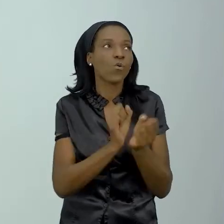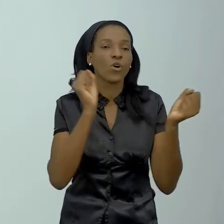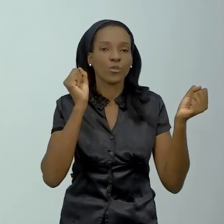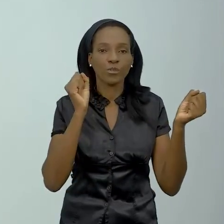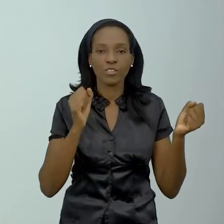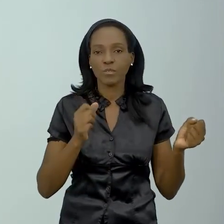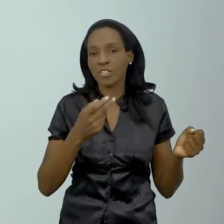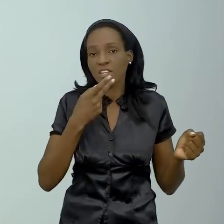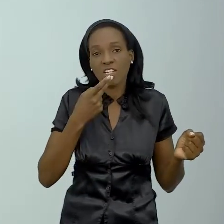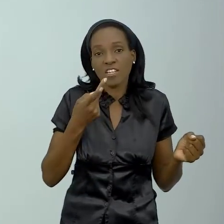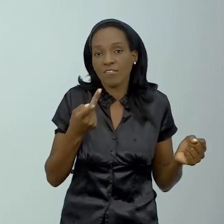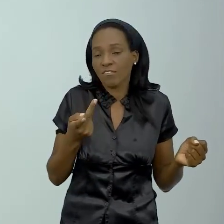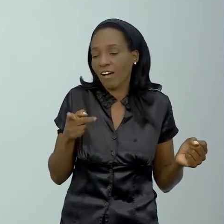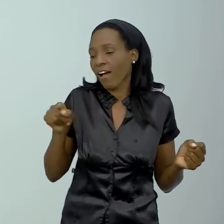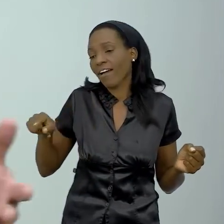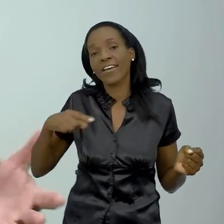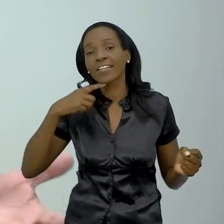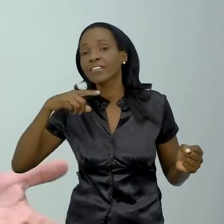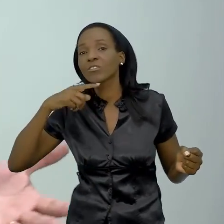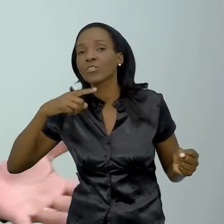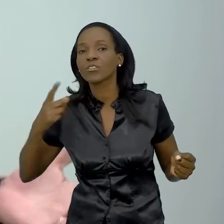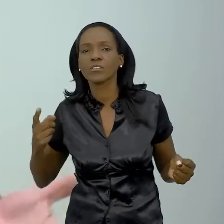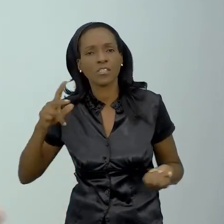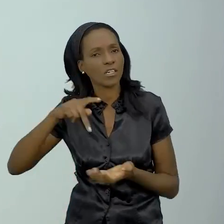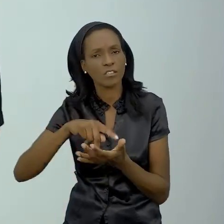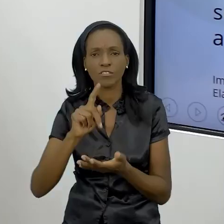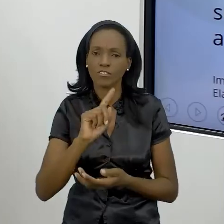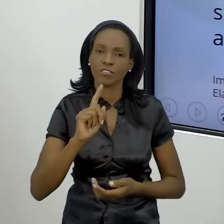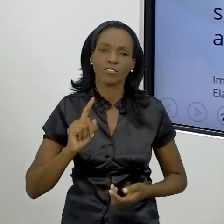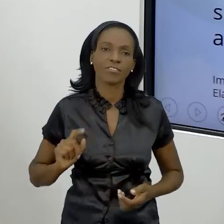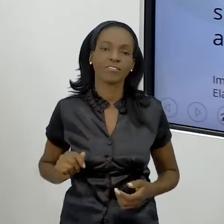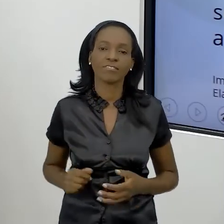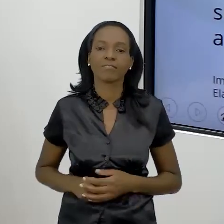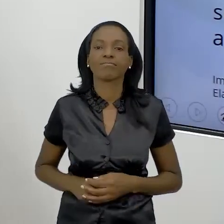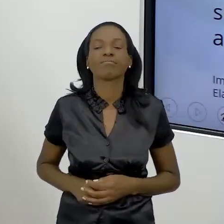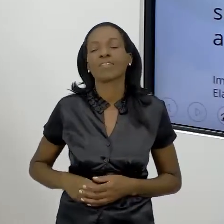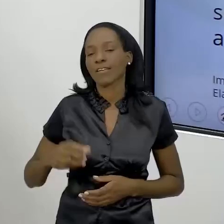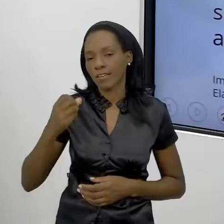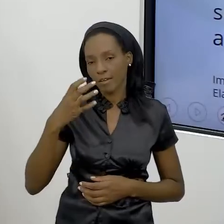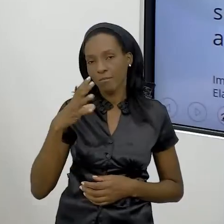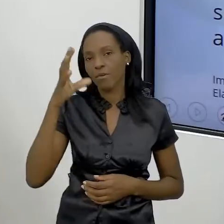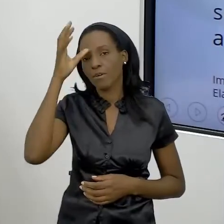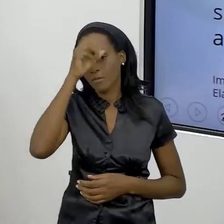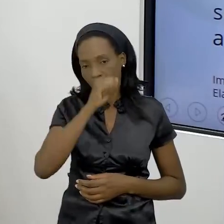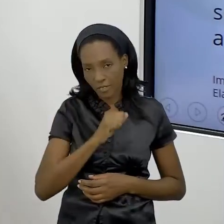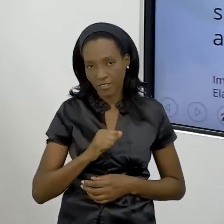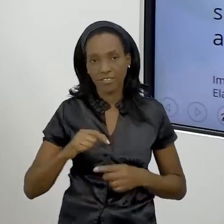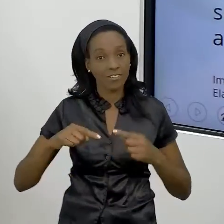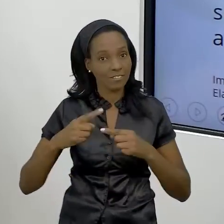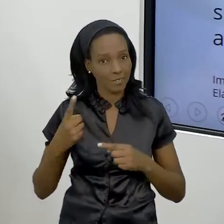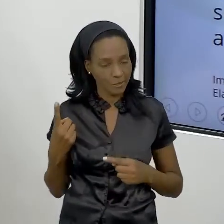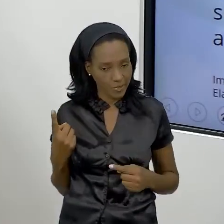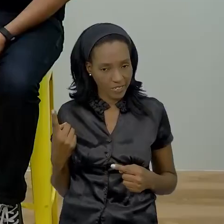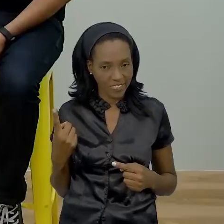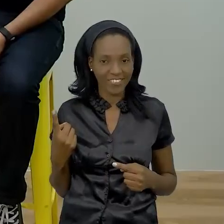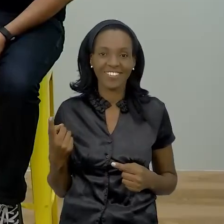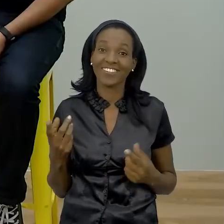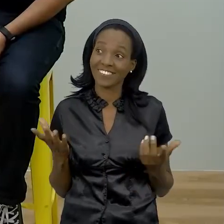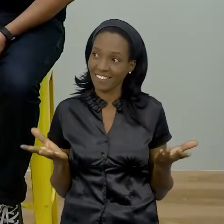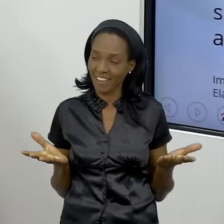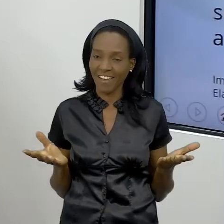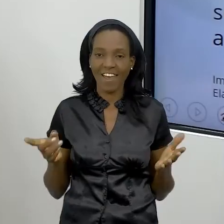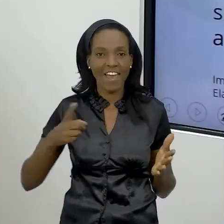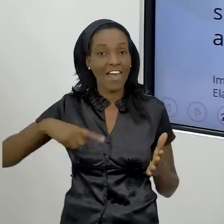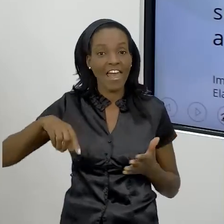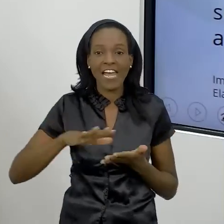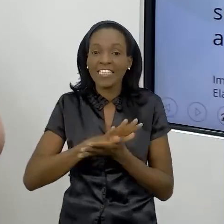a pessoa não consegue por determinada coisa. Peraí, né? Não é assim. Ainda bem que a gente sabe que não é assim e que, né, nada